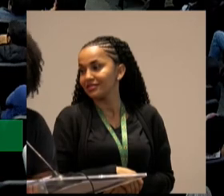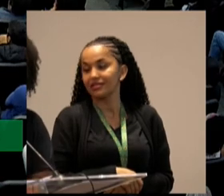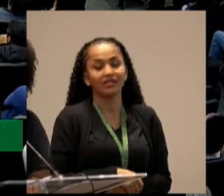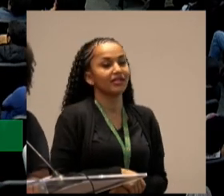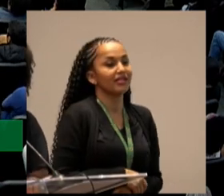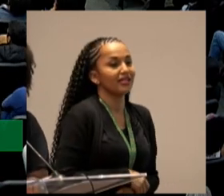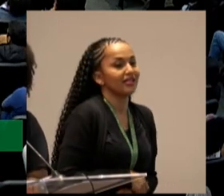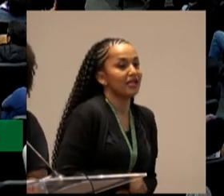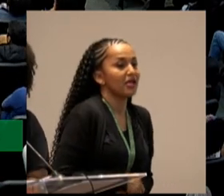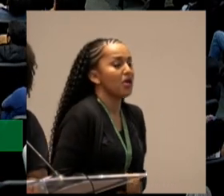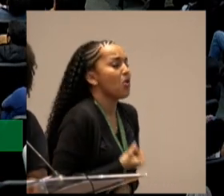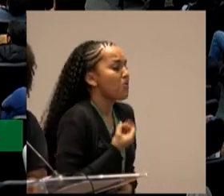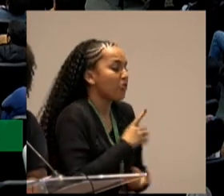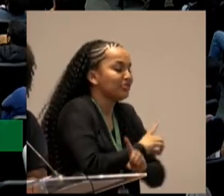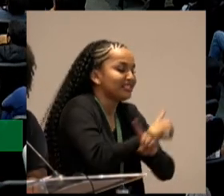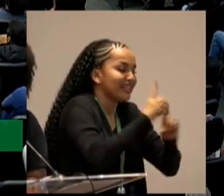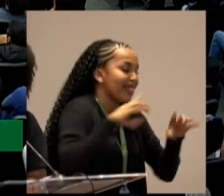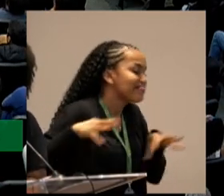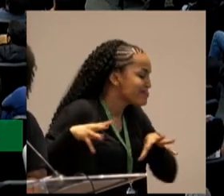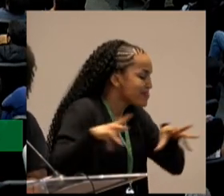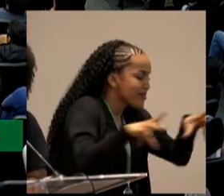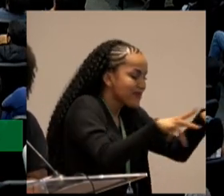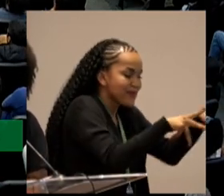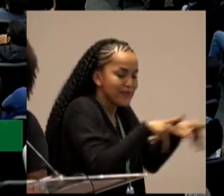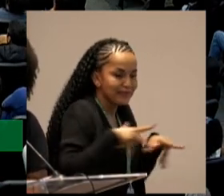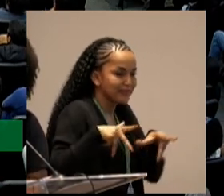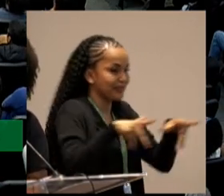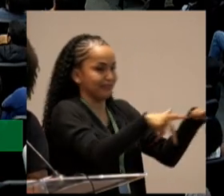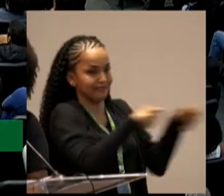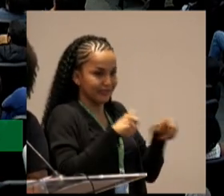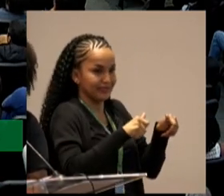Meu bom dia a todas e todos e todas.